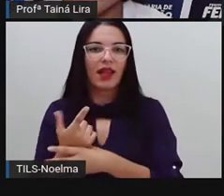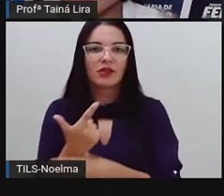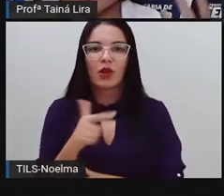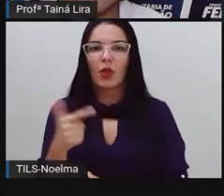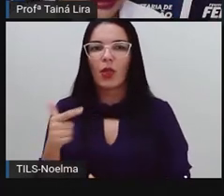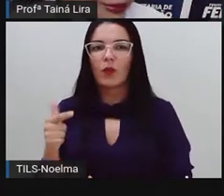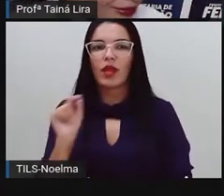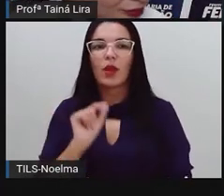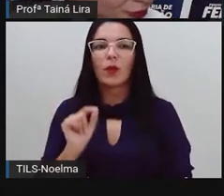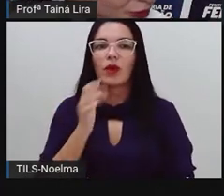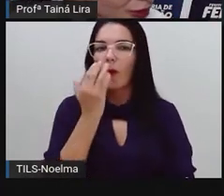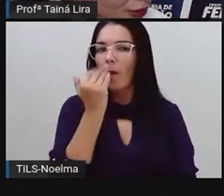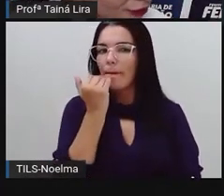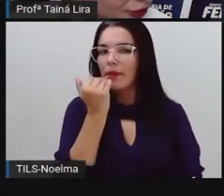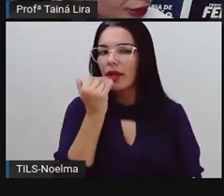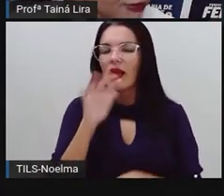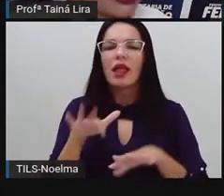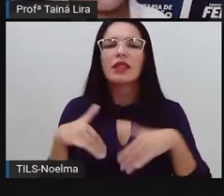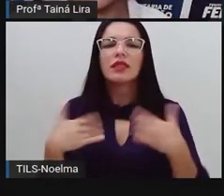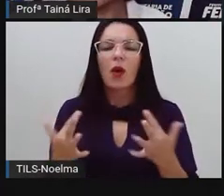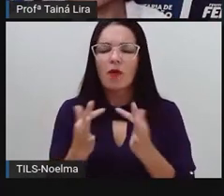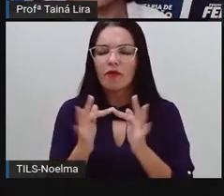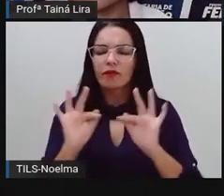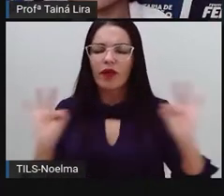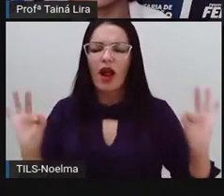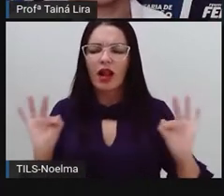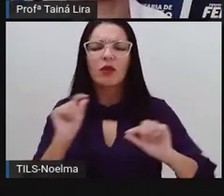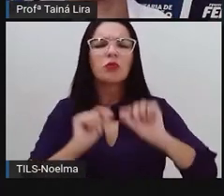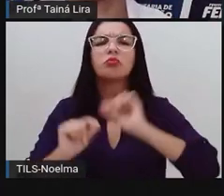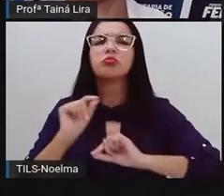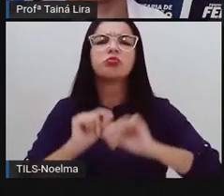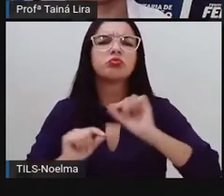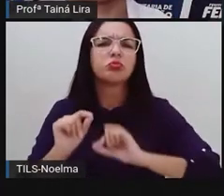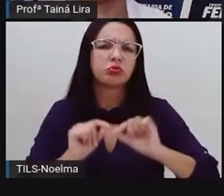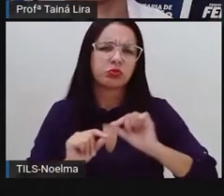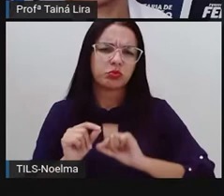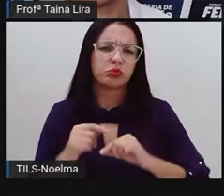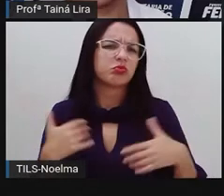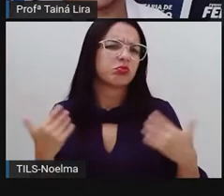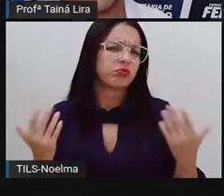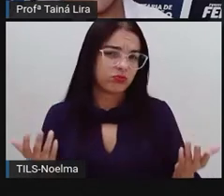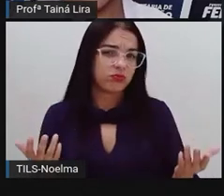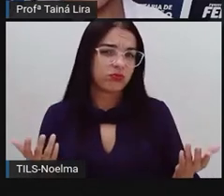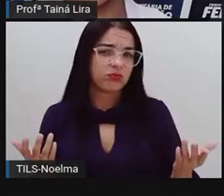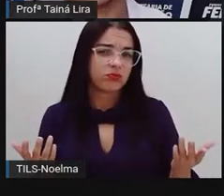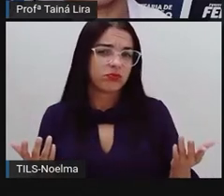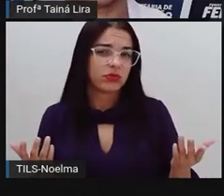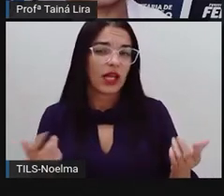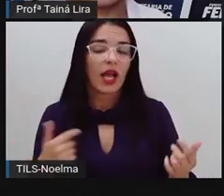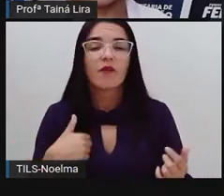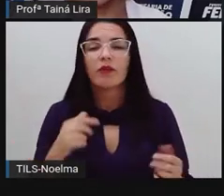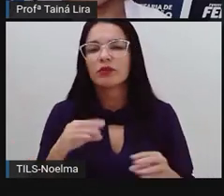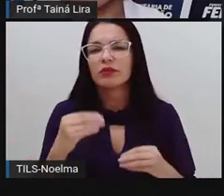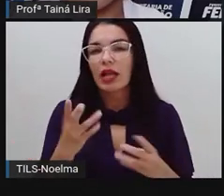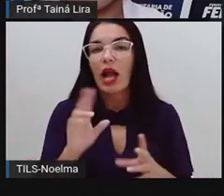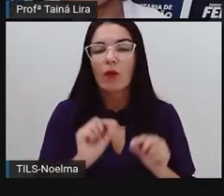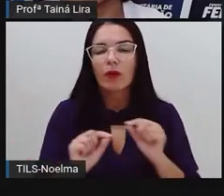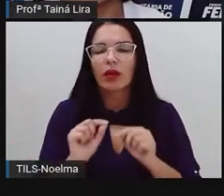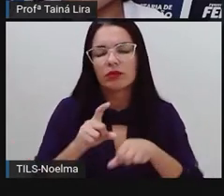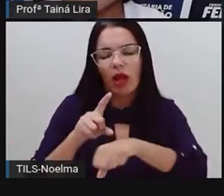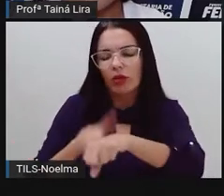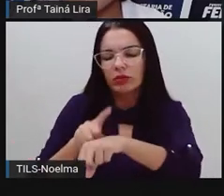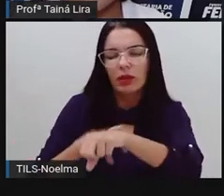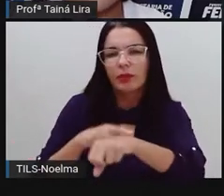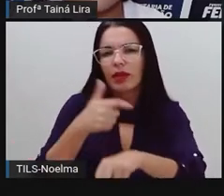que esse ditado fala isso vou dar dois minutos aí dois minutos não que meu segundo ano é inteligente vou dar